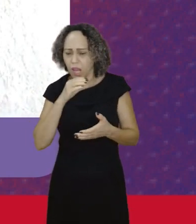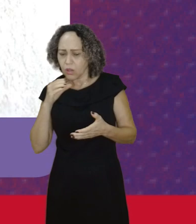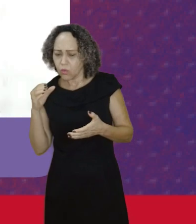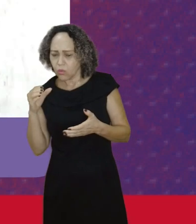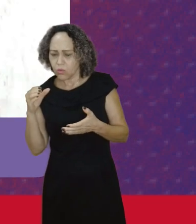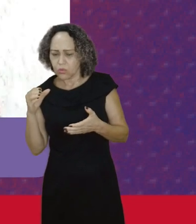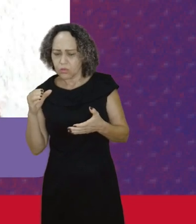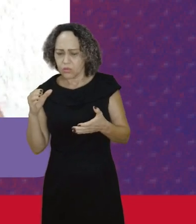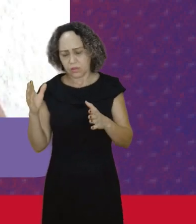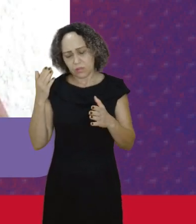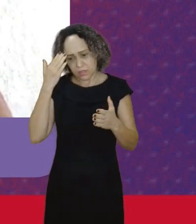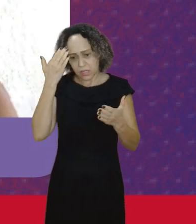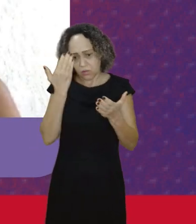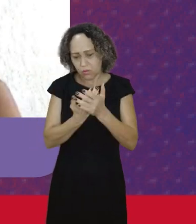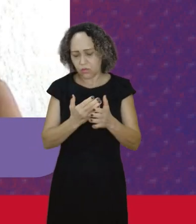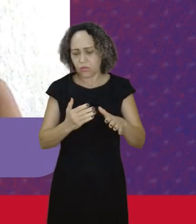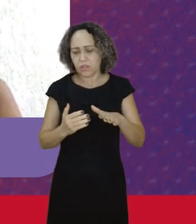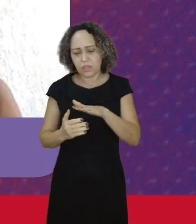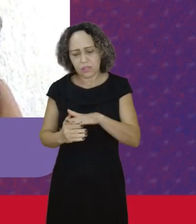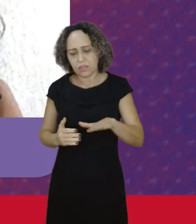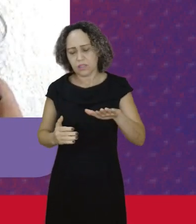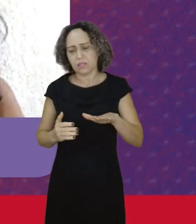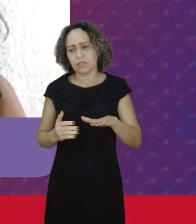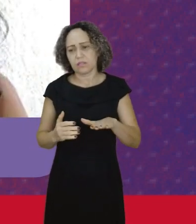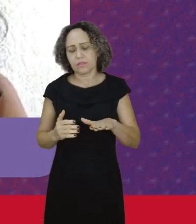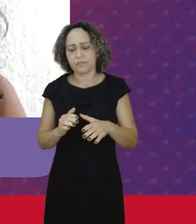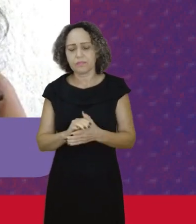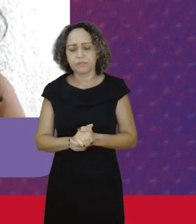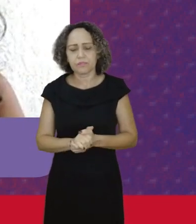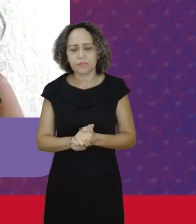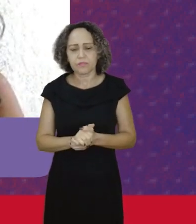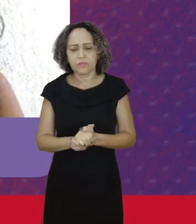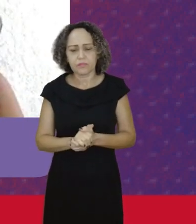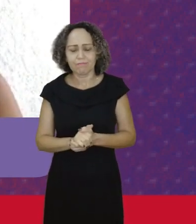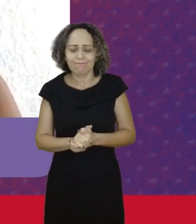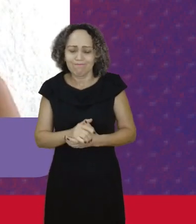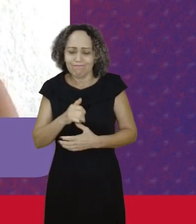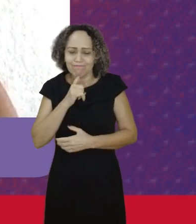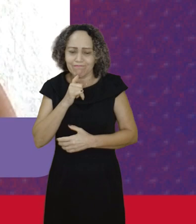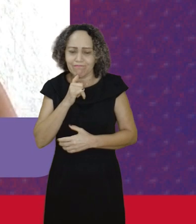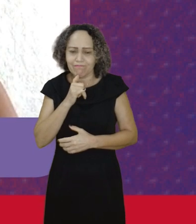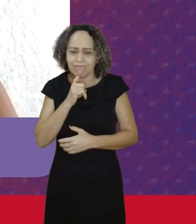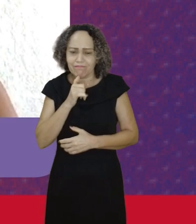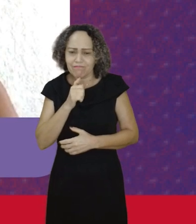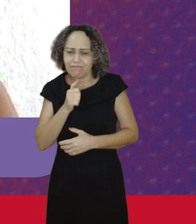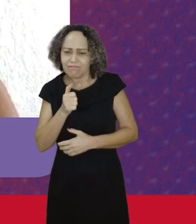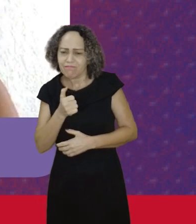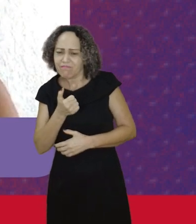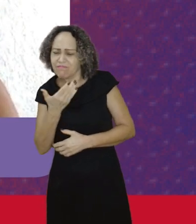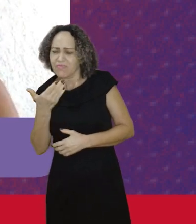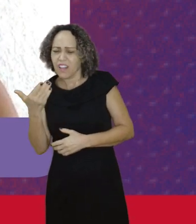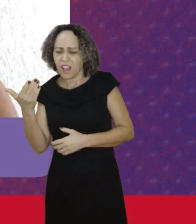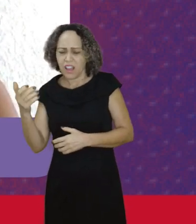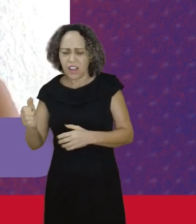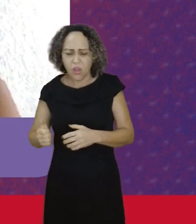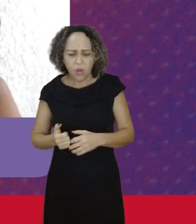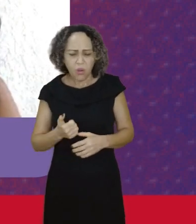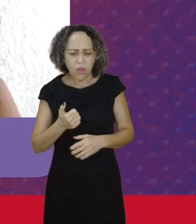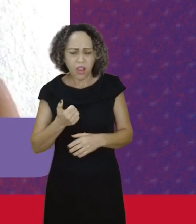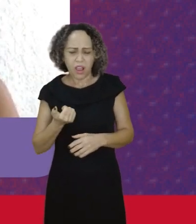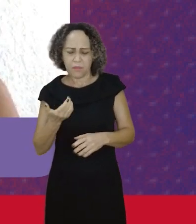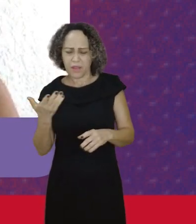que seja da confiança deles. E a gente sabe que, infelizmente, a maioria desses abusos